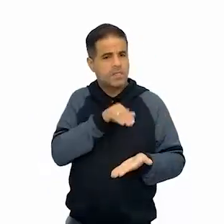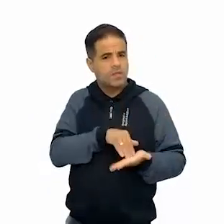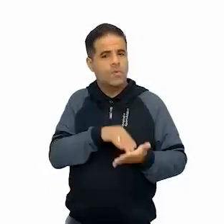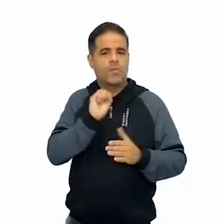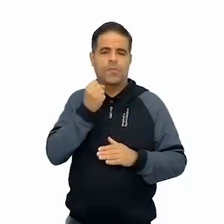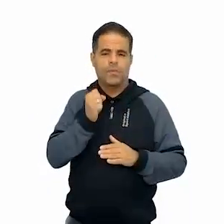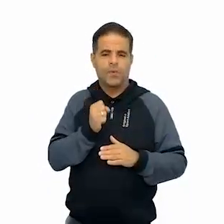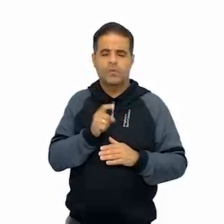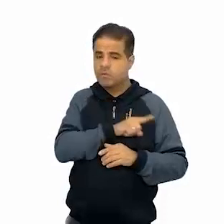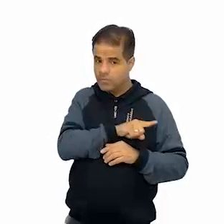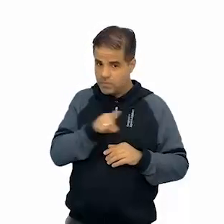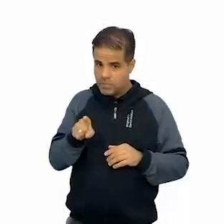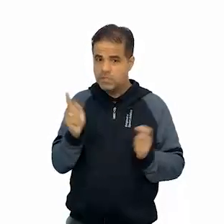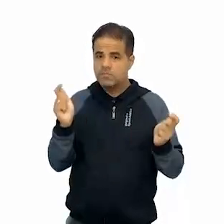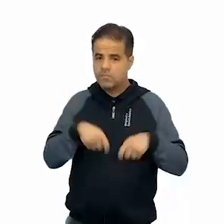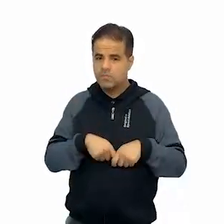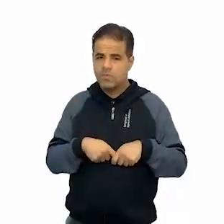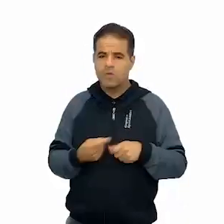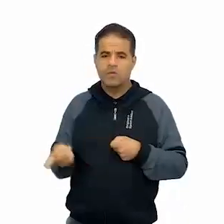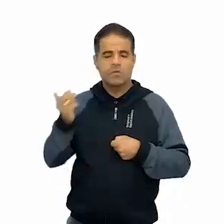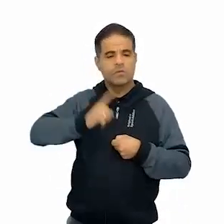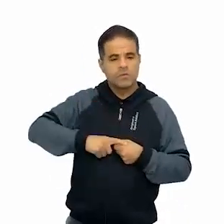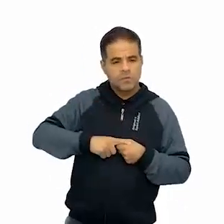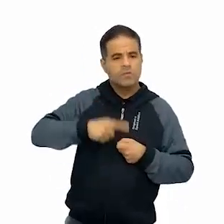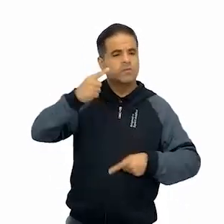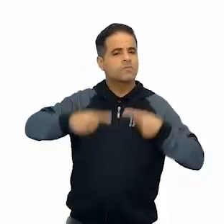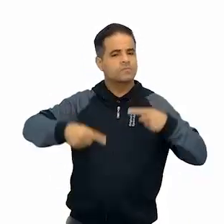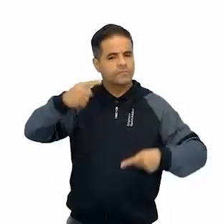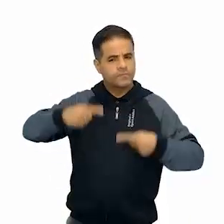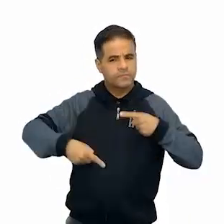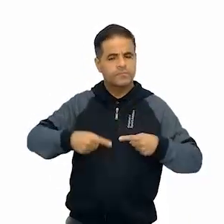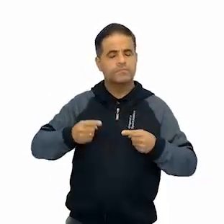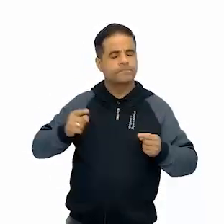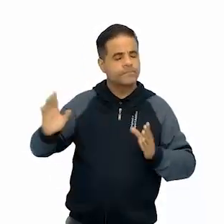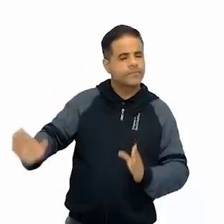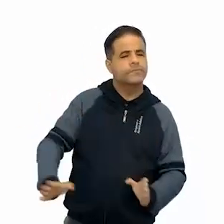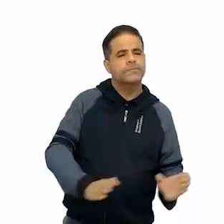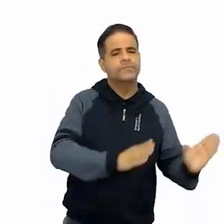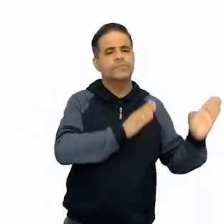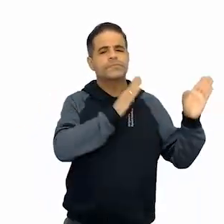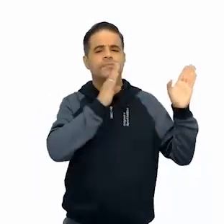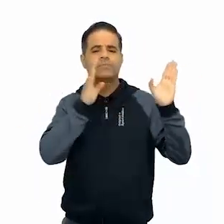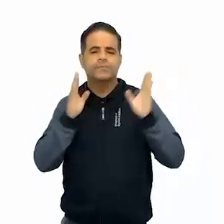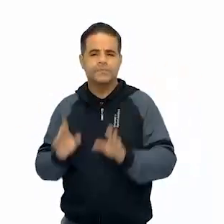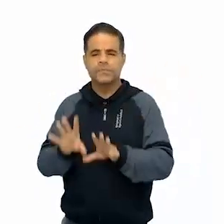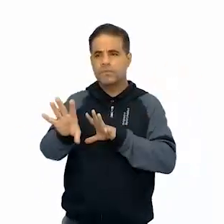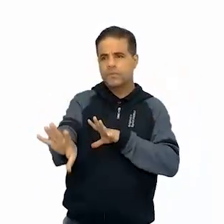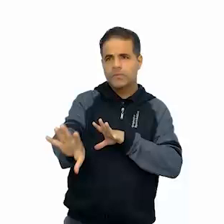vocês podem ir retomando as orientações e discussões realizadas durante a nossa formação